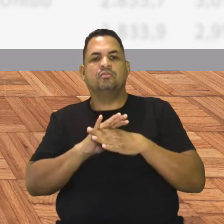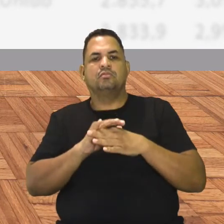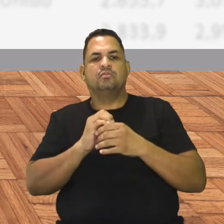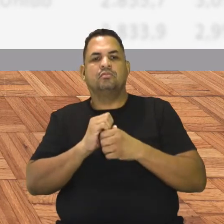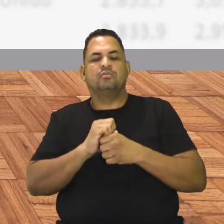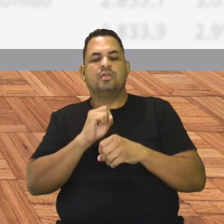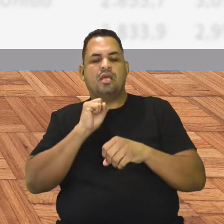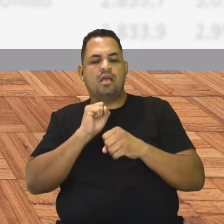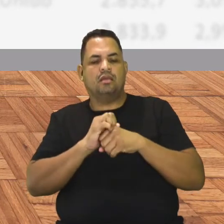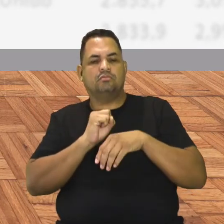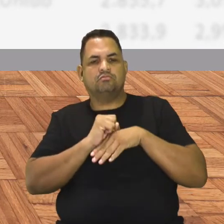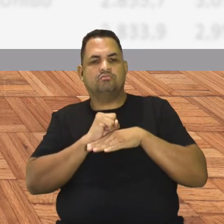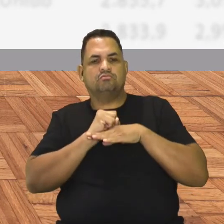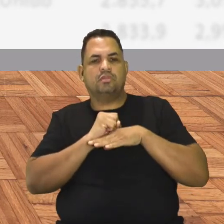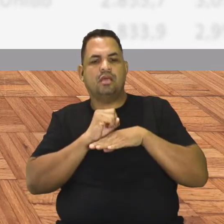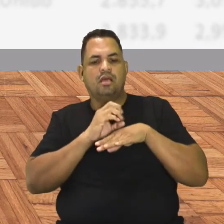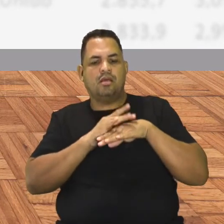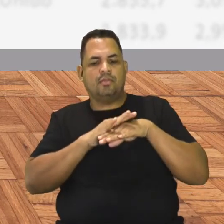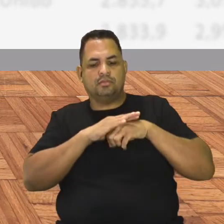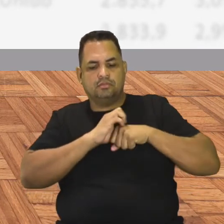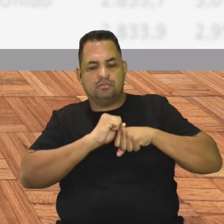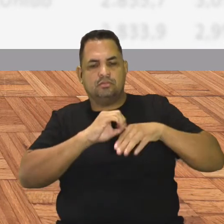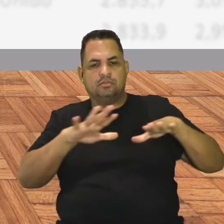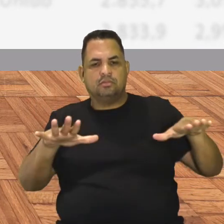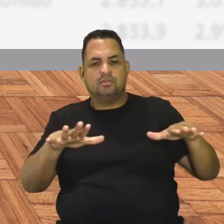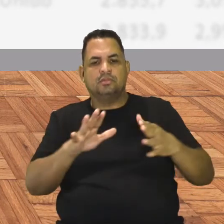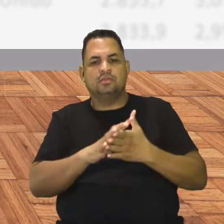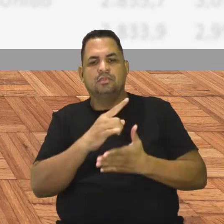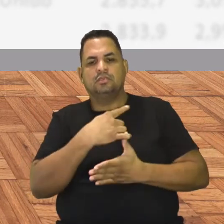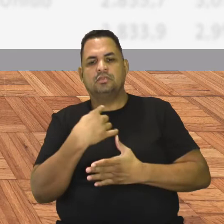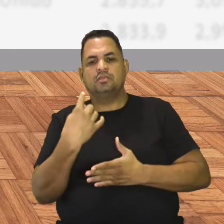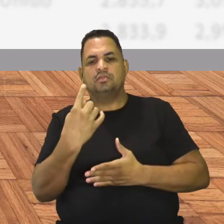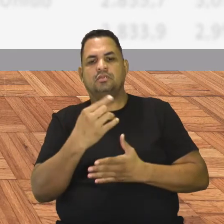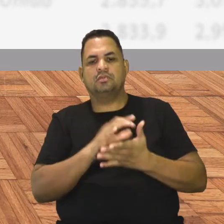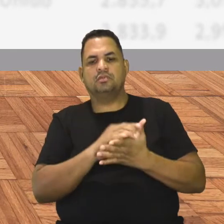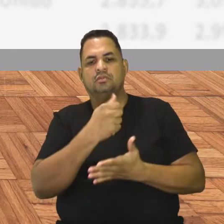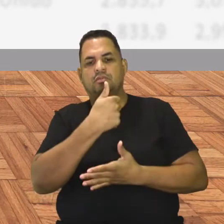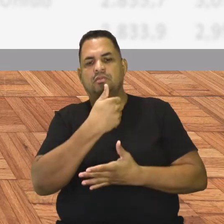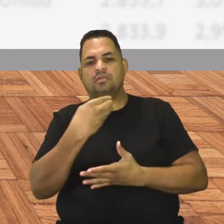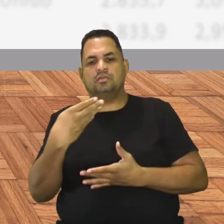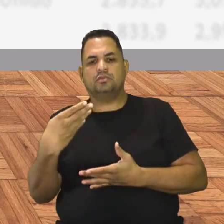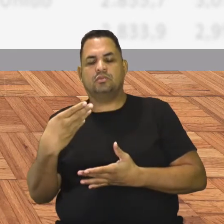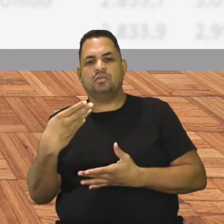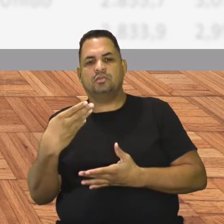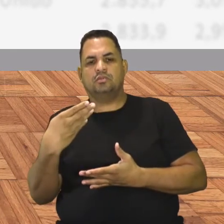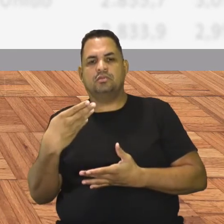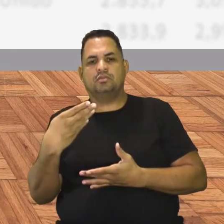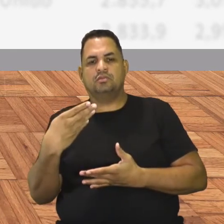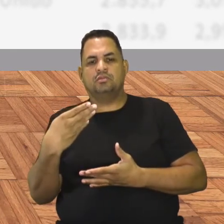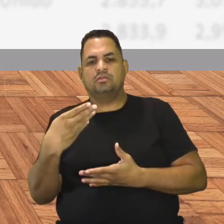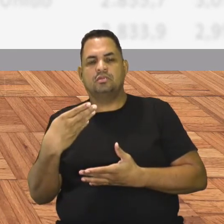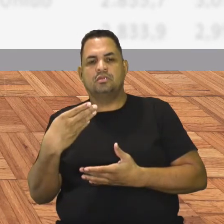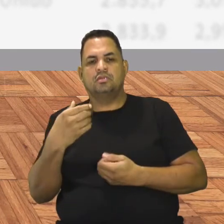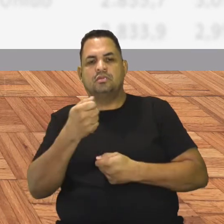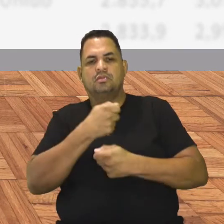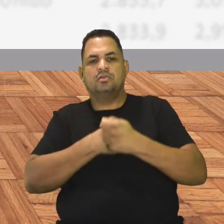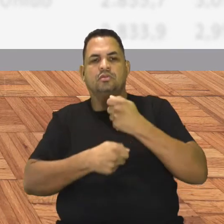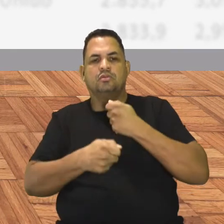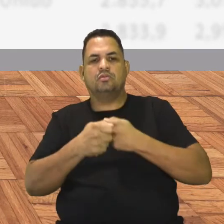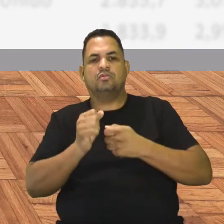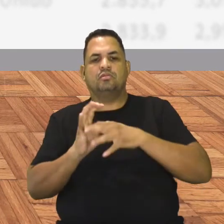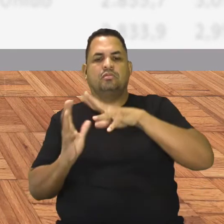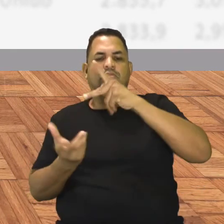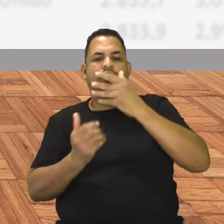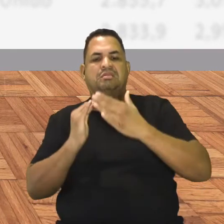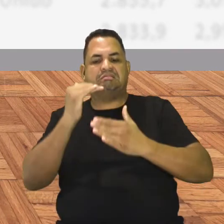o coronavírus e tudo, afetou muito a economia, nós passamos a ser o 14º da economia mundial. Nós já